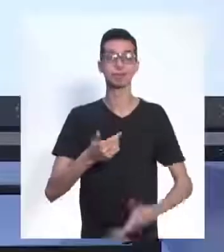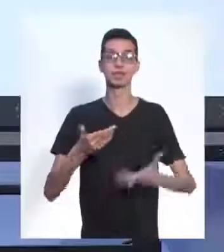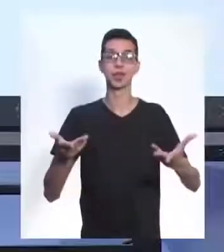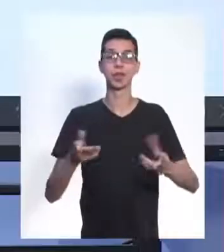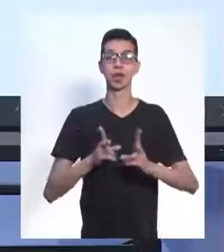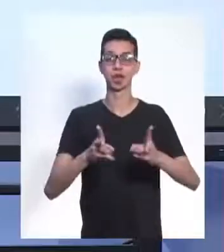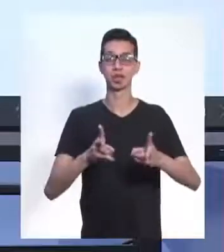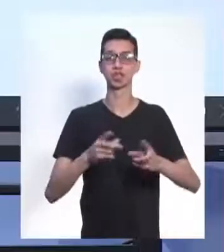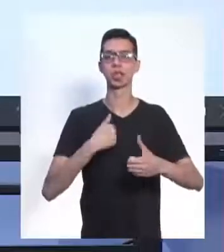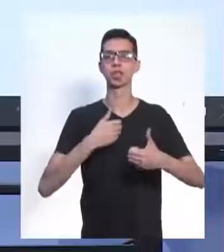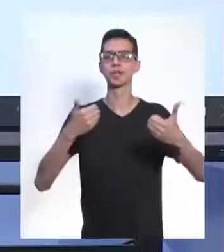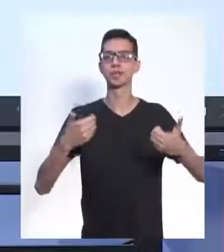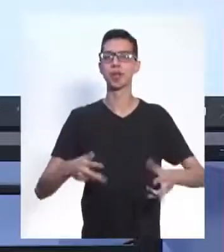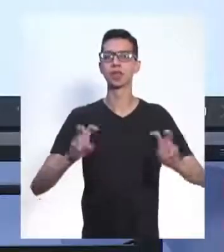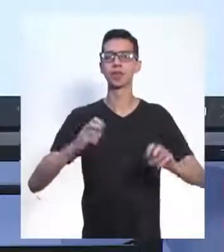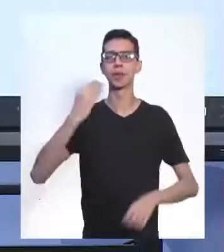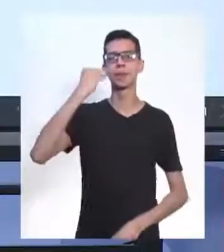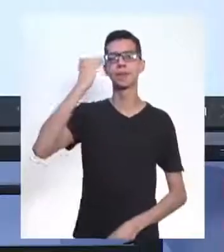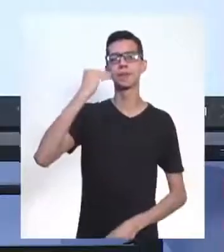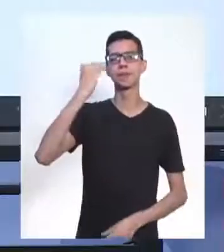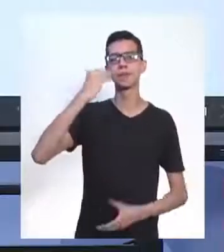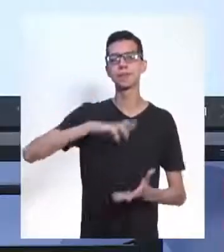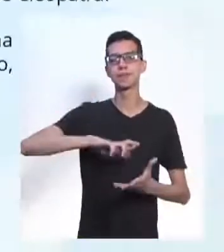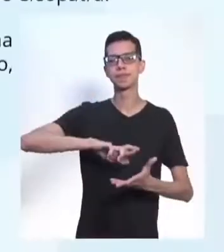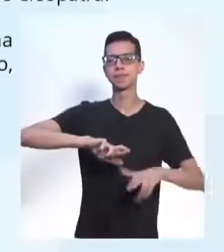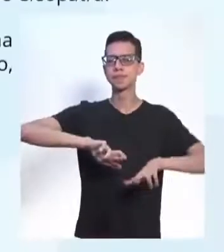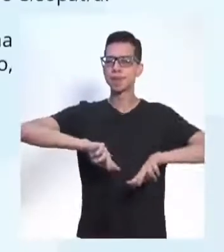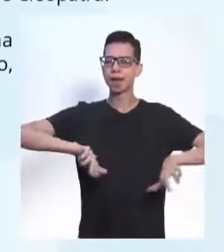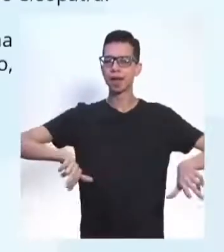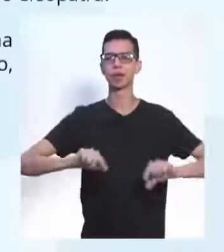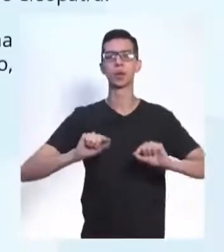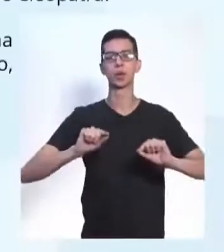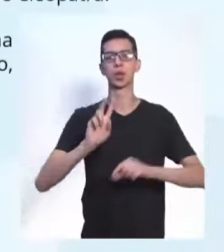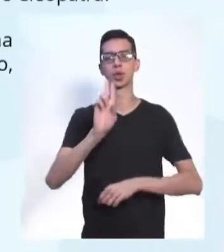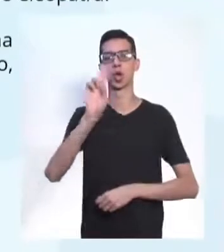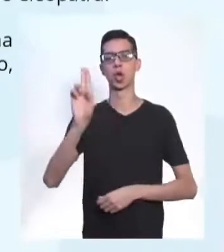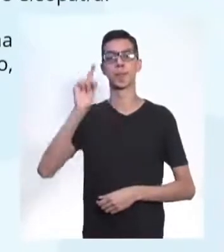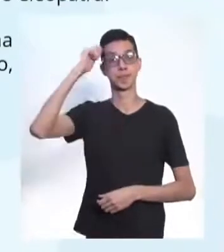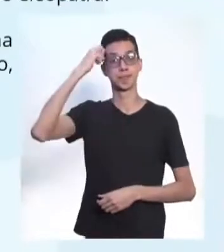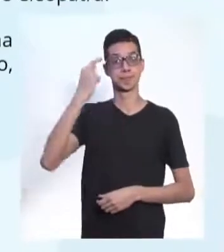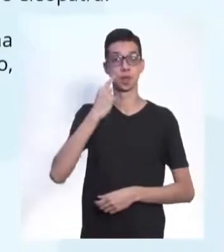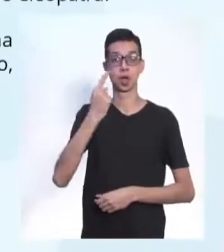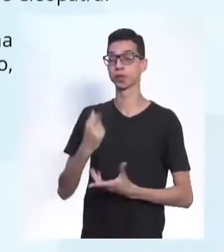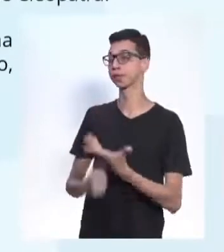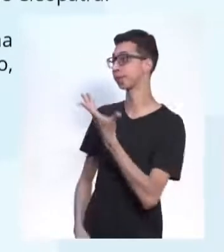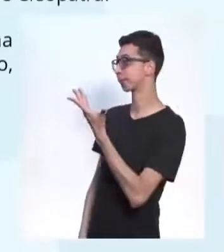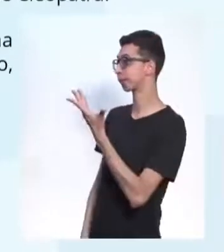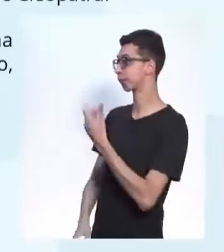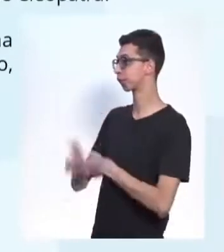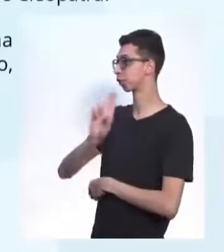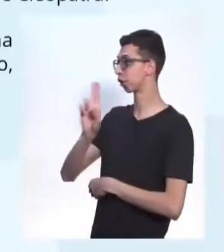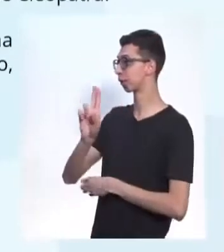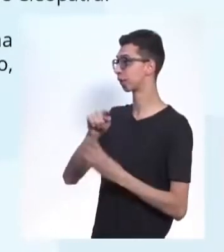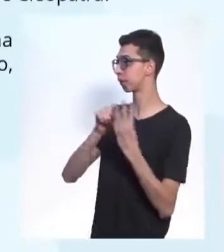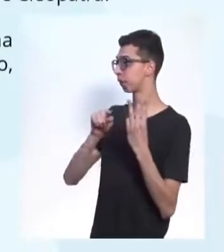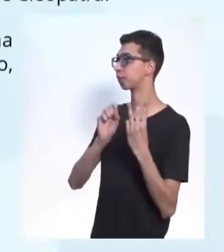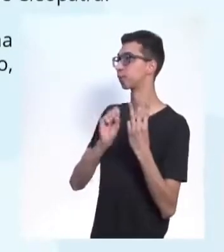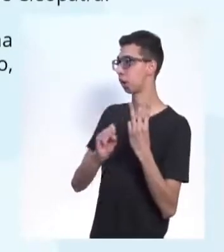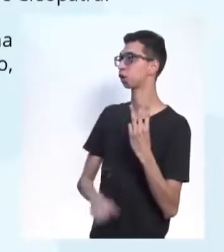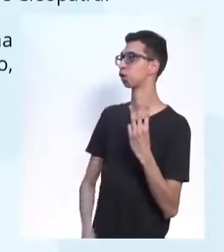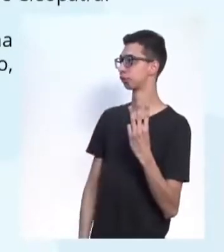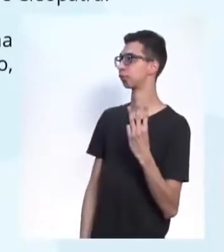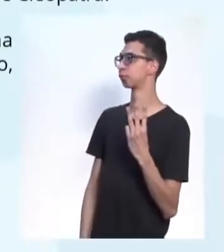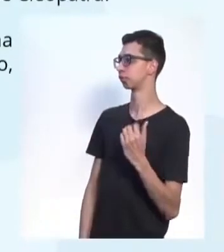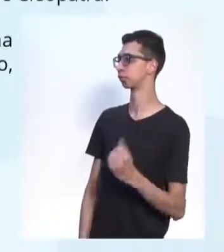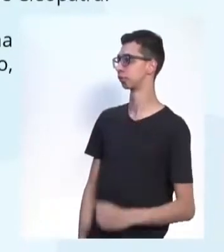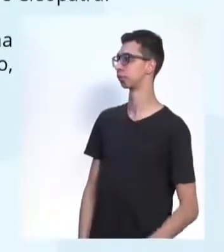seguir e falar sobre maquiagem. Maquiagem, maquilhagem ou maquilagem, tanto faz, um dos três. Consiste na